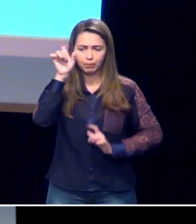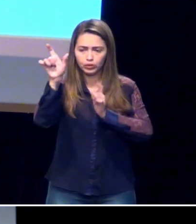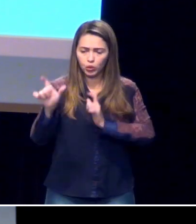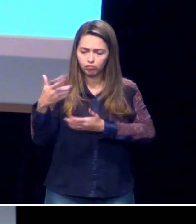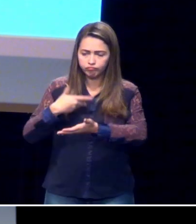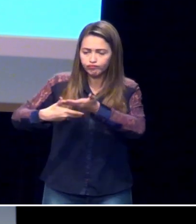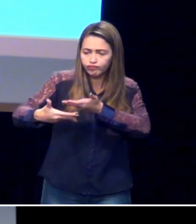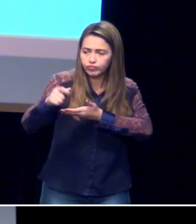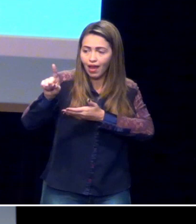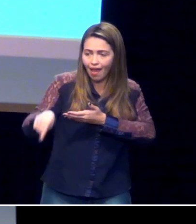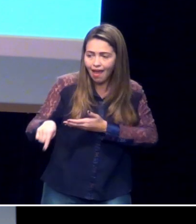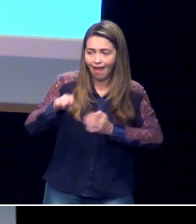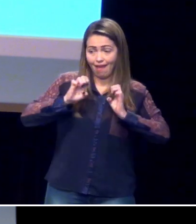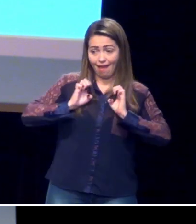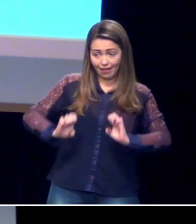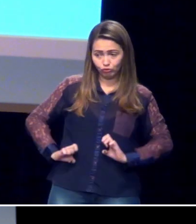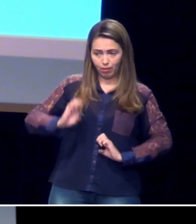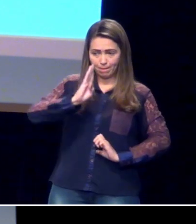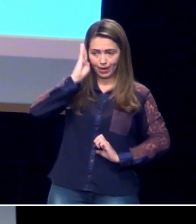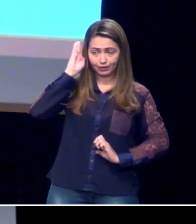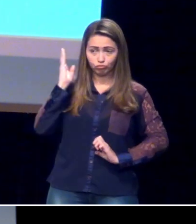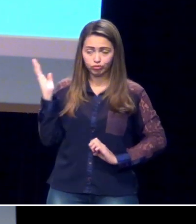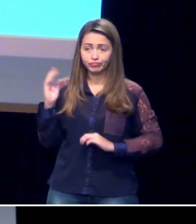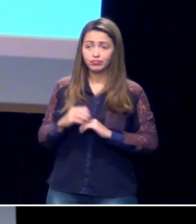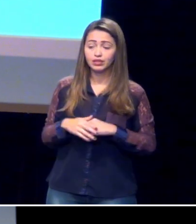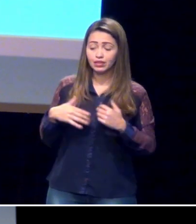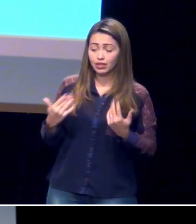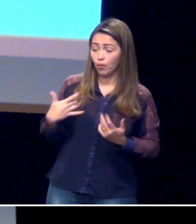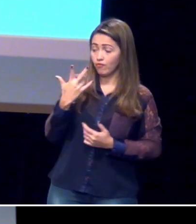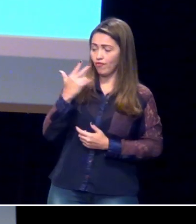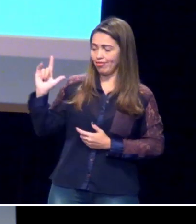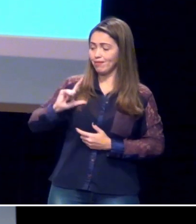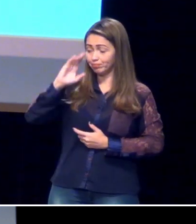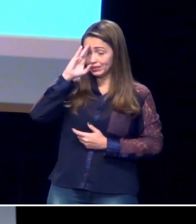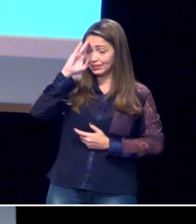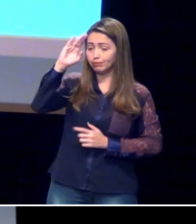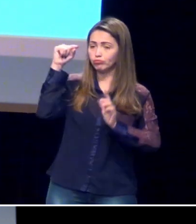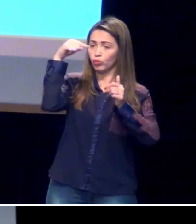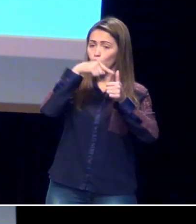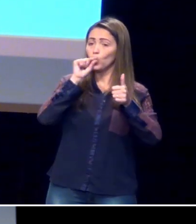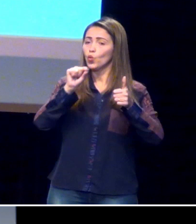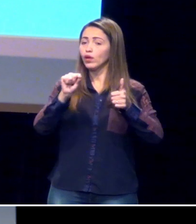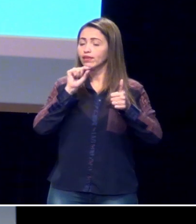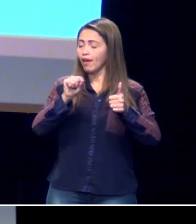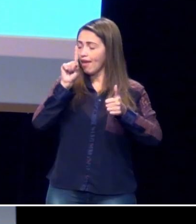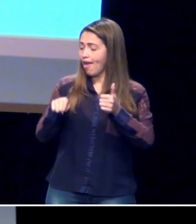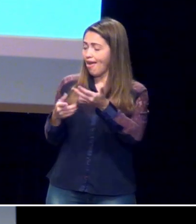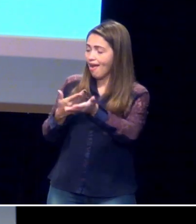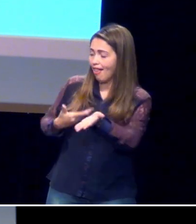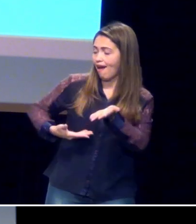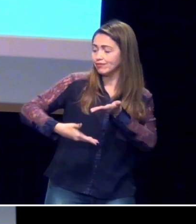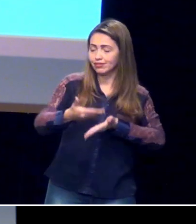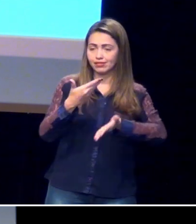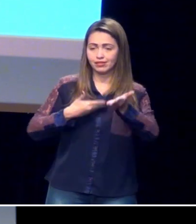outro, esta é a ética bakhtiniana, eu vou ter este princípio, uma relação que